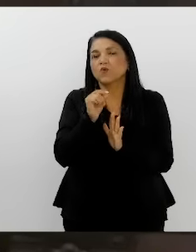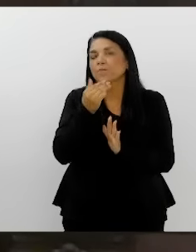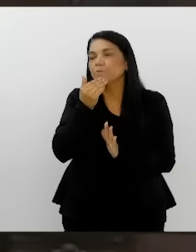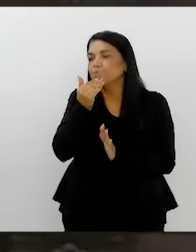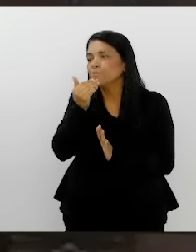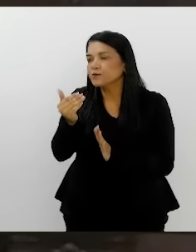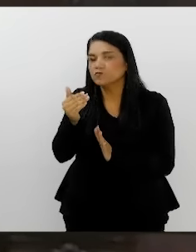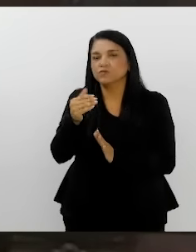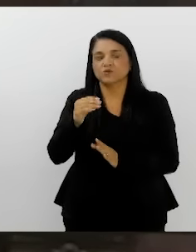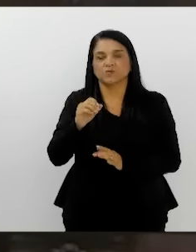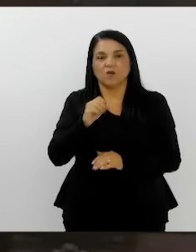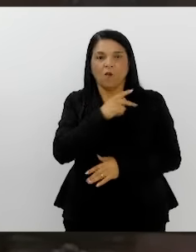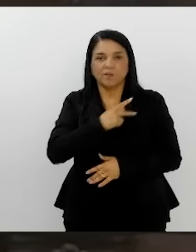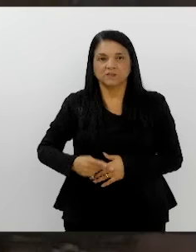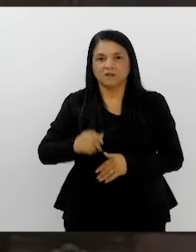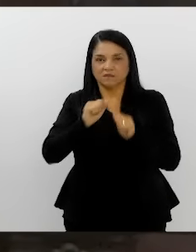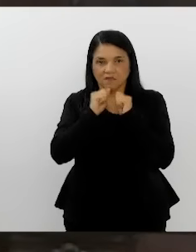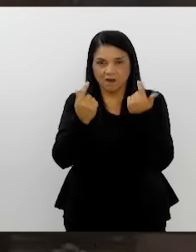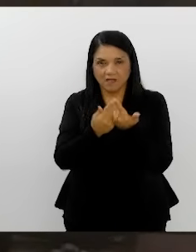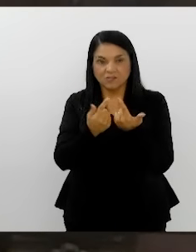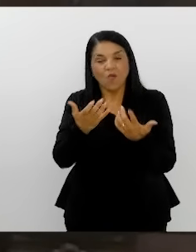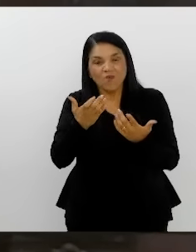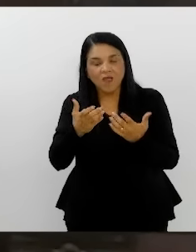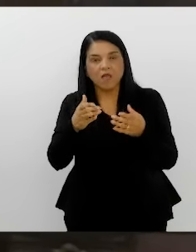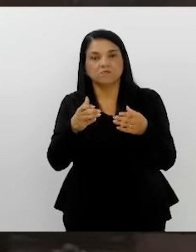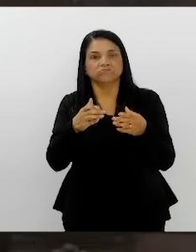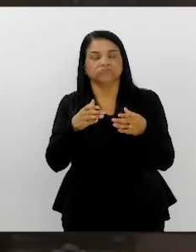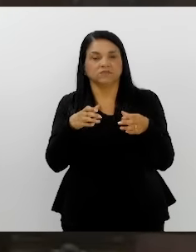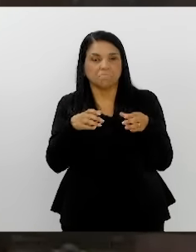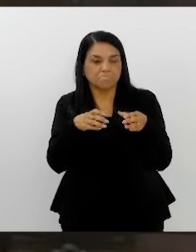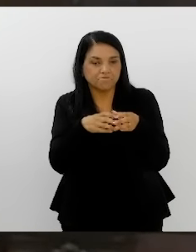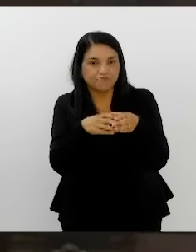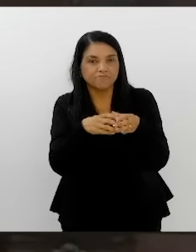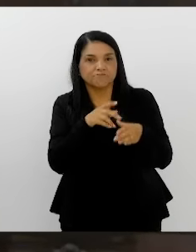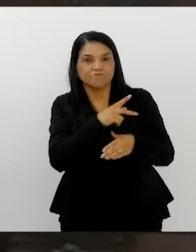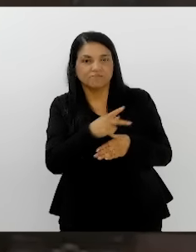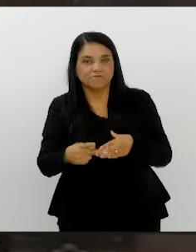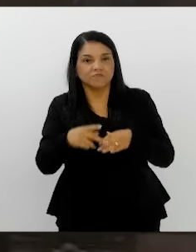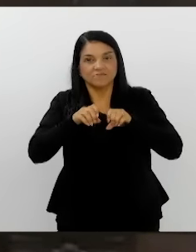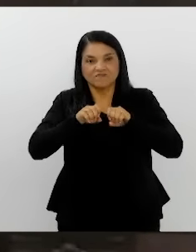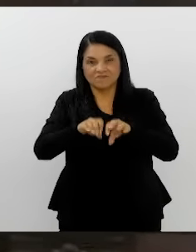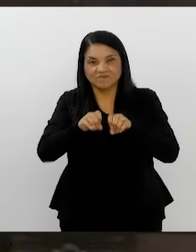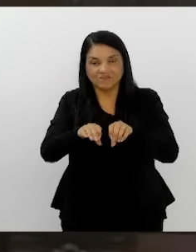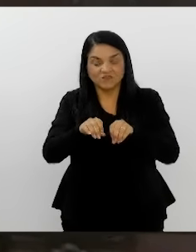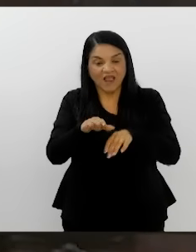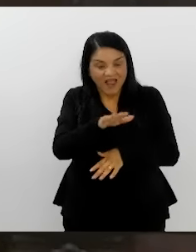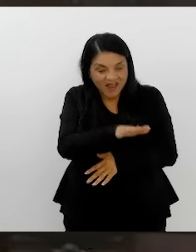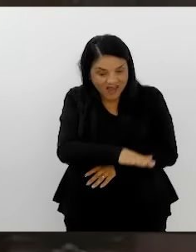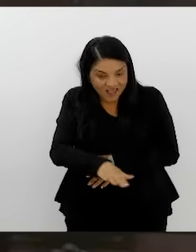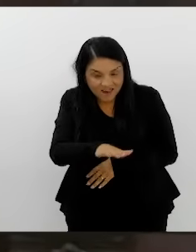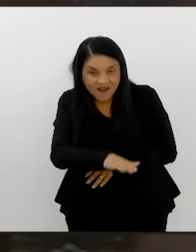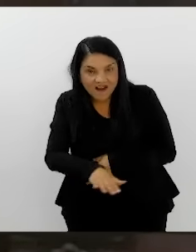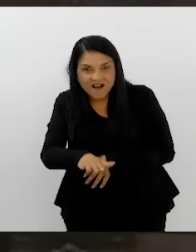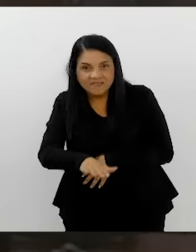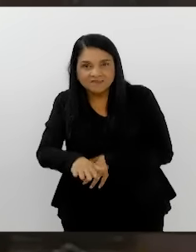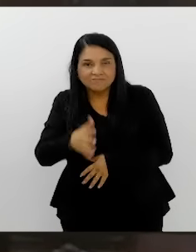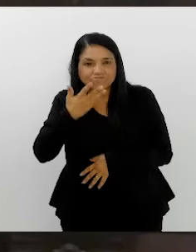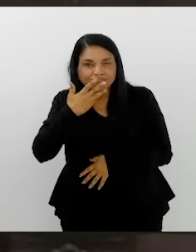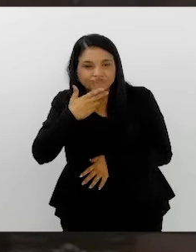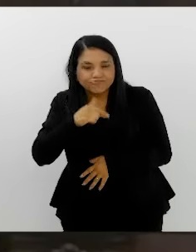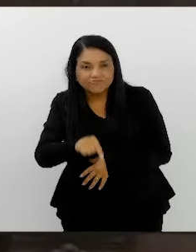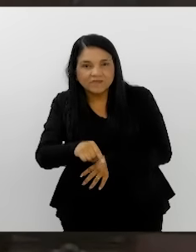da Assembleia, e disse: eu quero ser o presidente da Comissão de Educação, porque é através das nossas crianças que eles vão manipulando